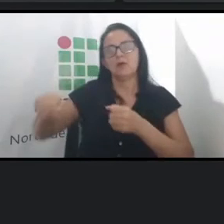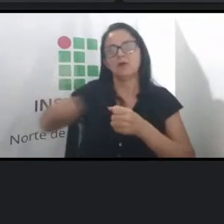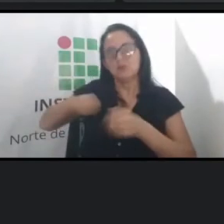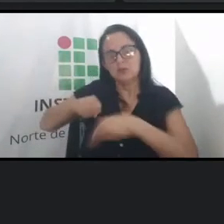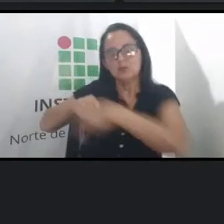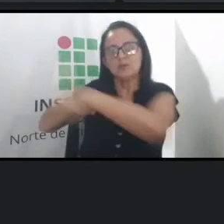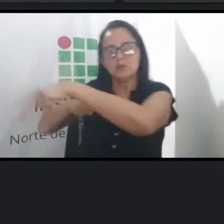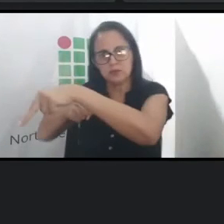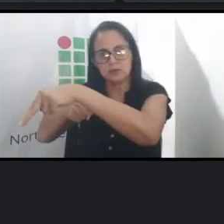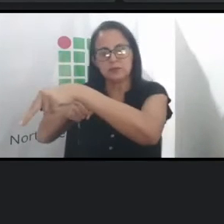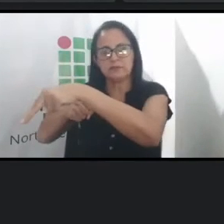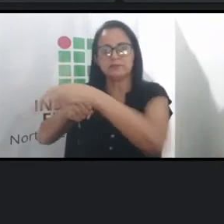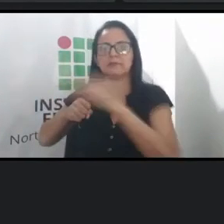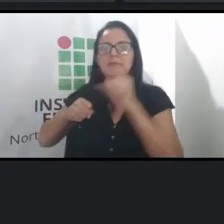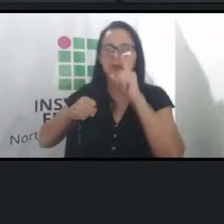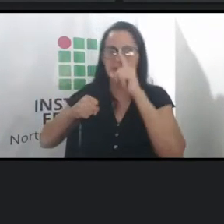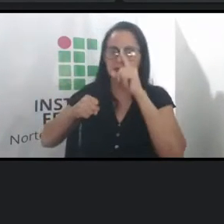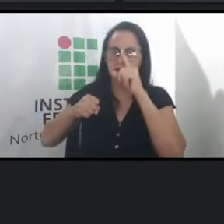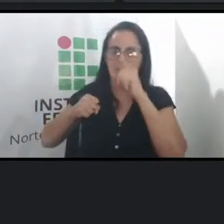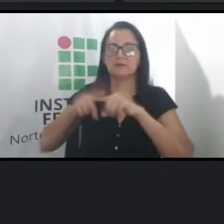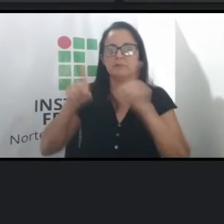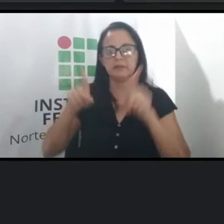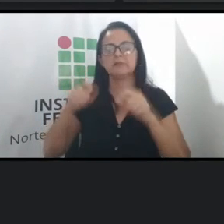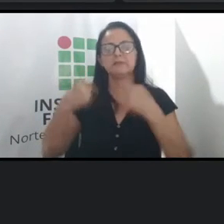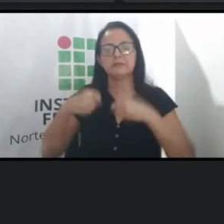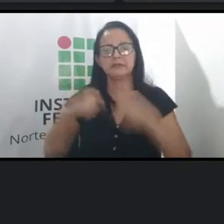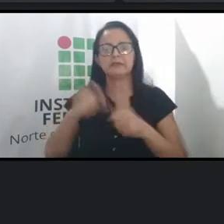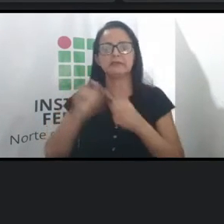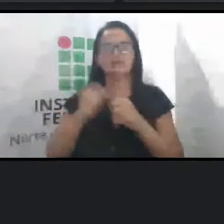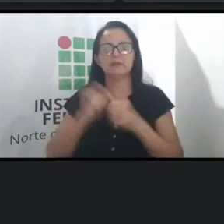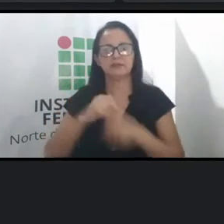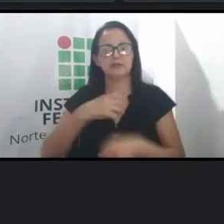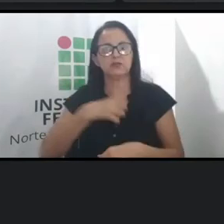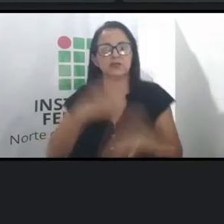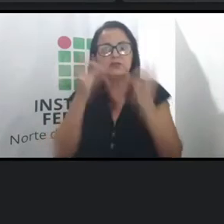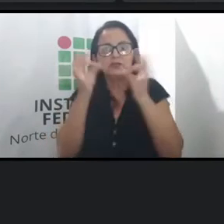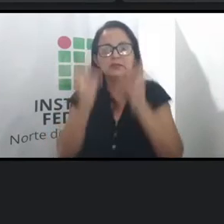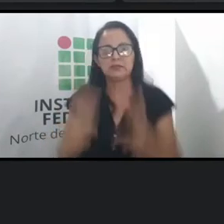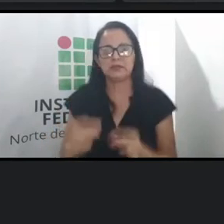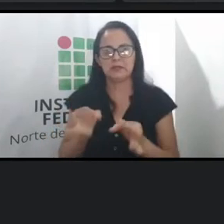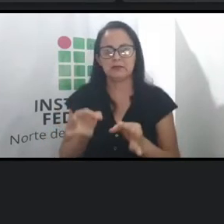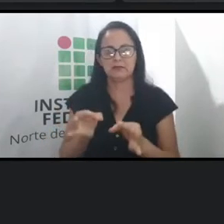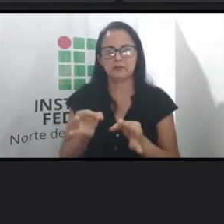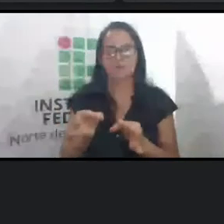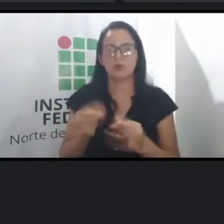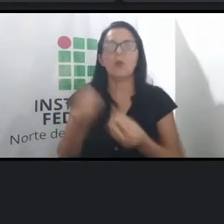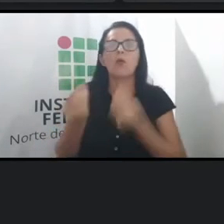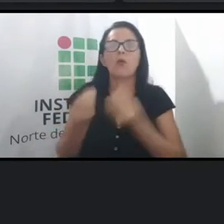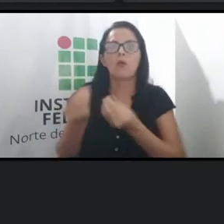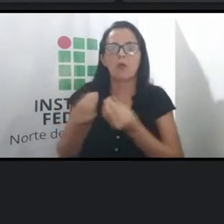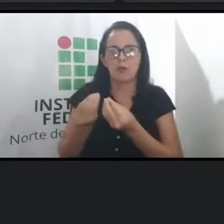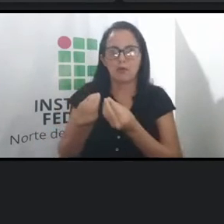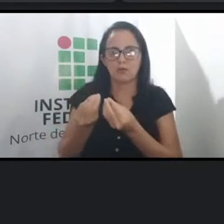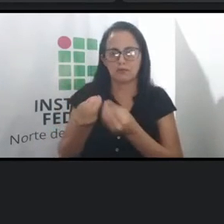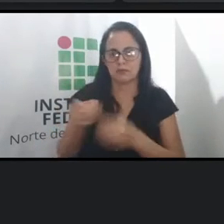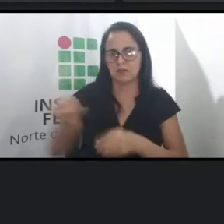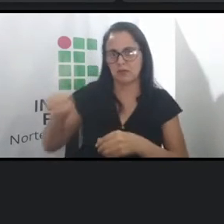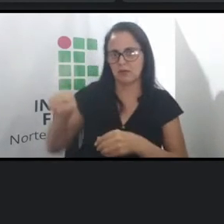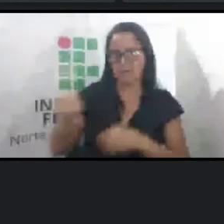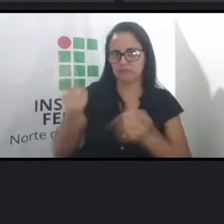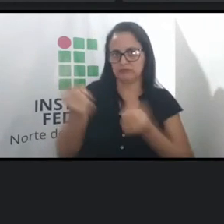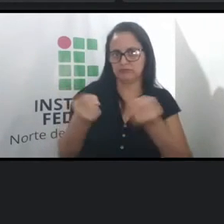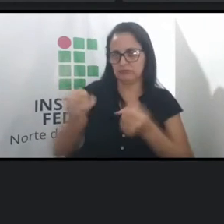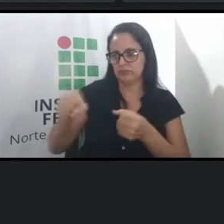ser feita de forma correta. Deve-se abrir a porta do carro, não encostar na lataria